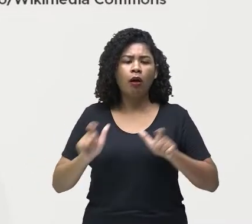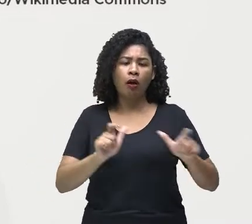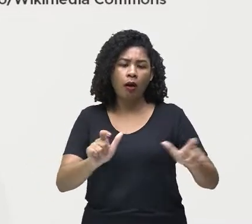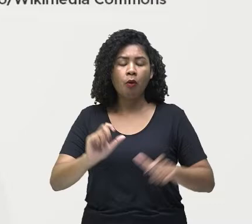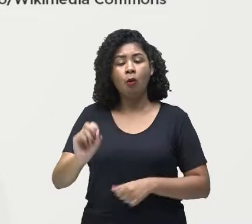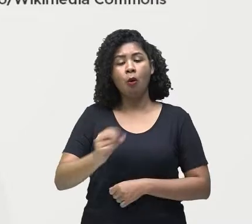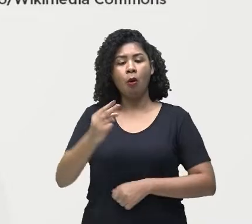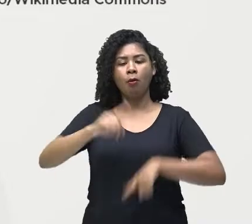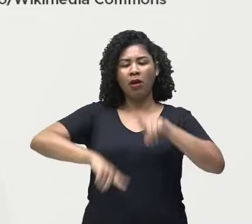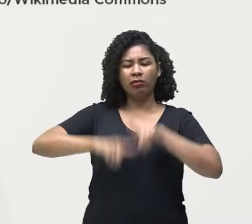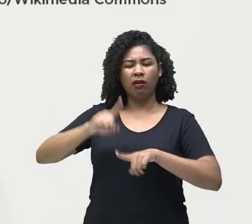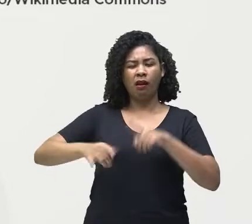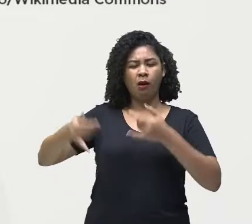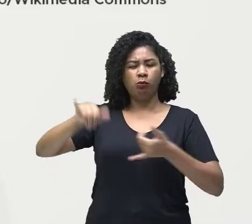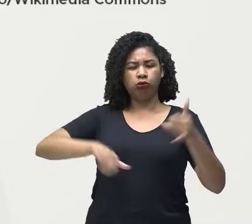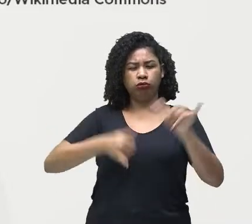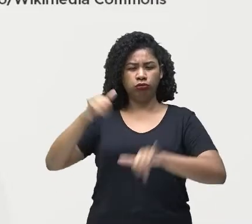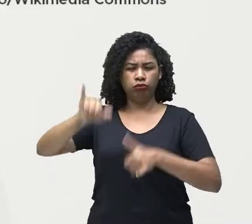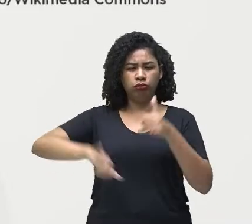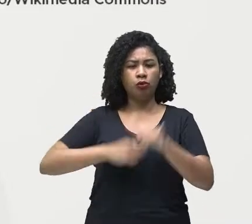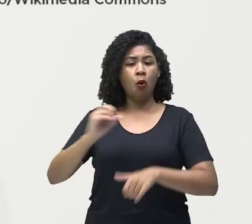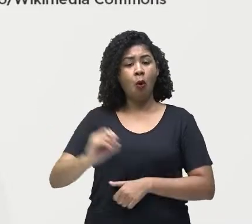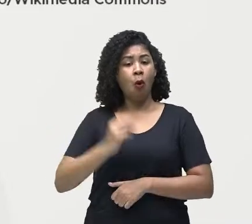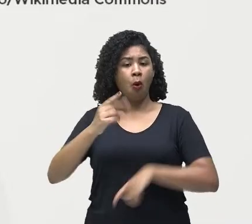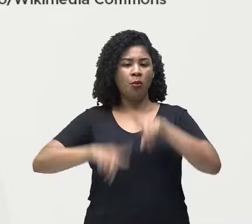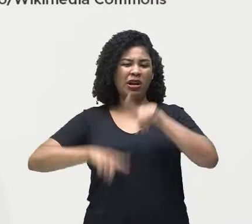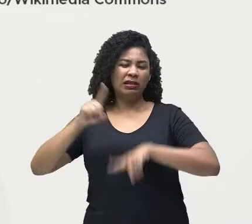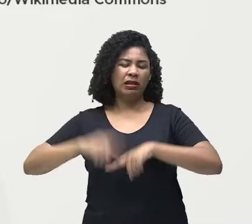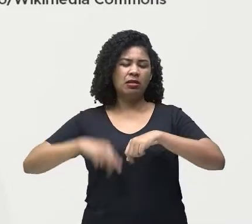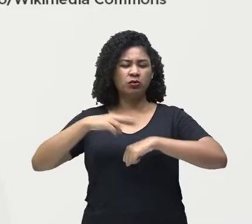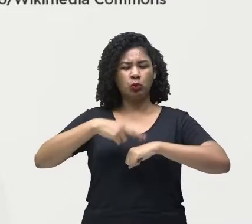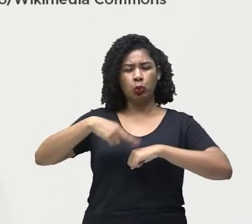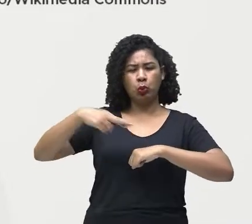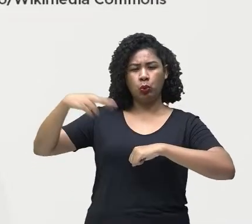produtos químicos e até materiais